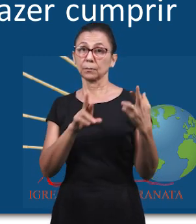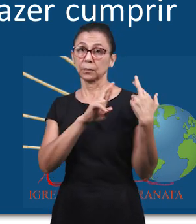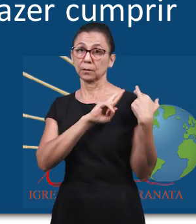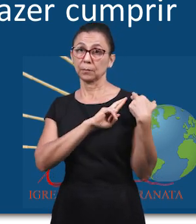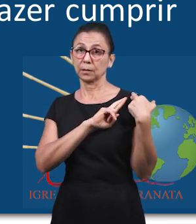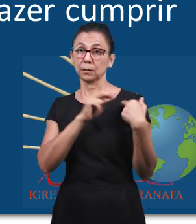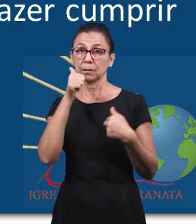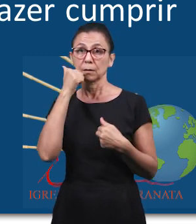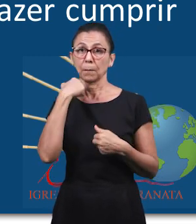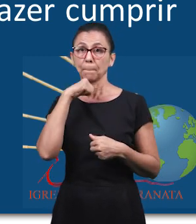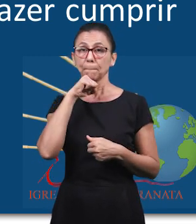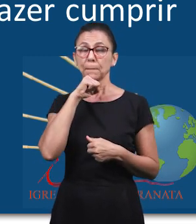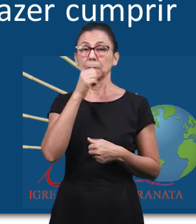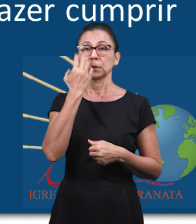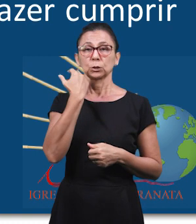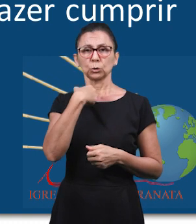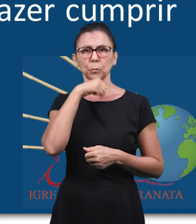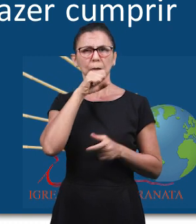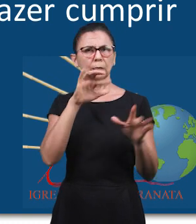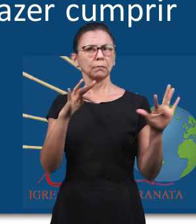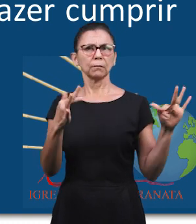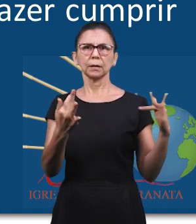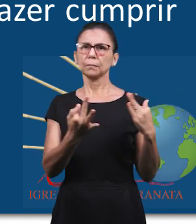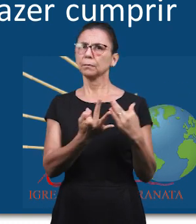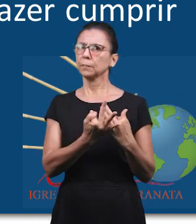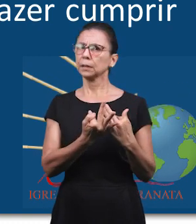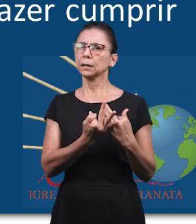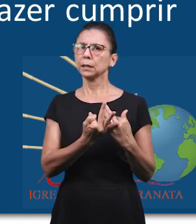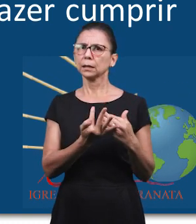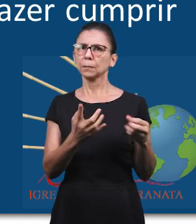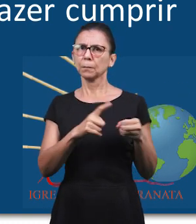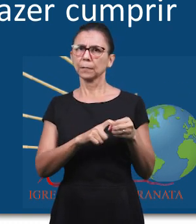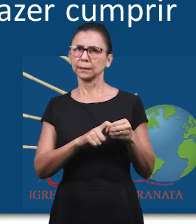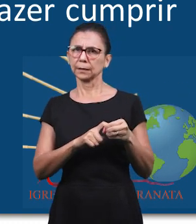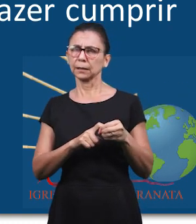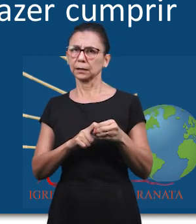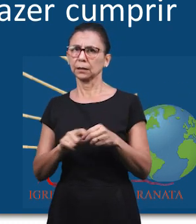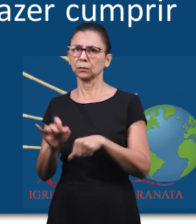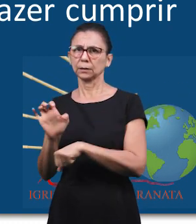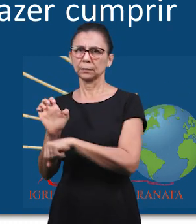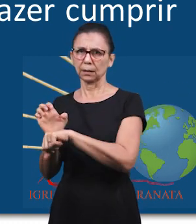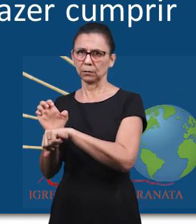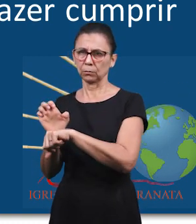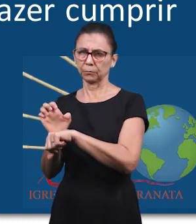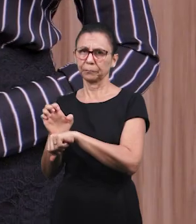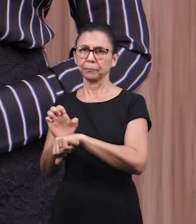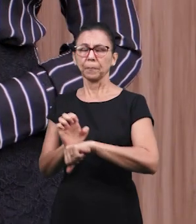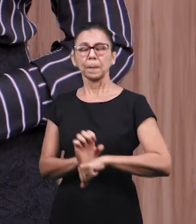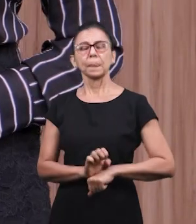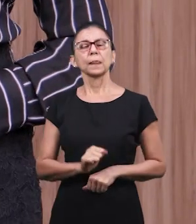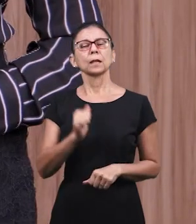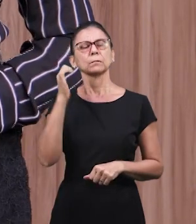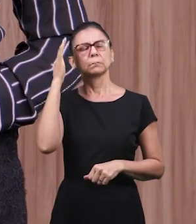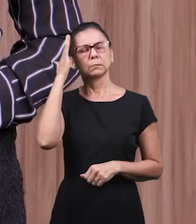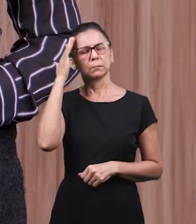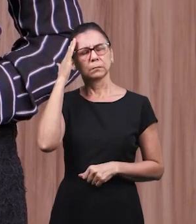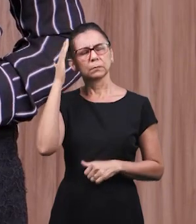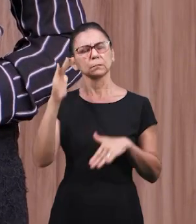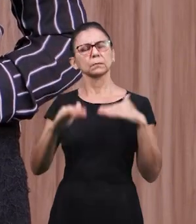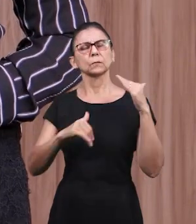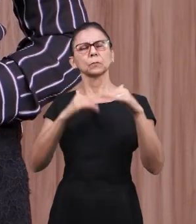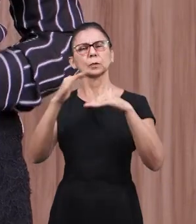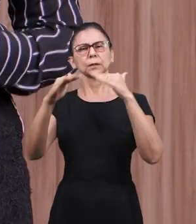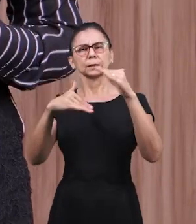responsabilidade dos pais, da família em primeiro lugar, em parceria com o Estado. Sabemos que